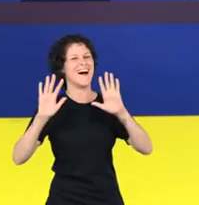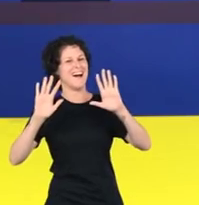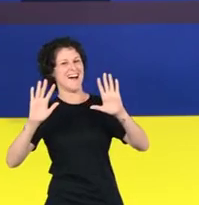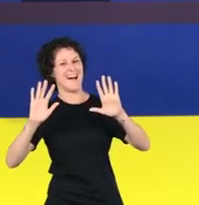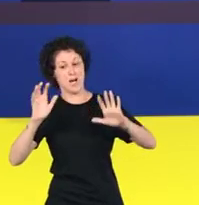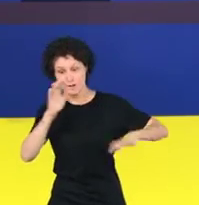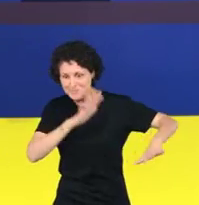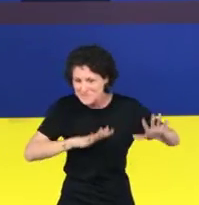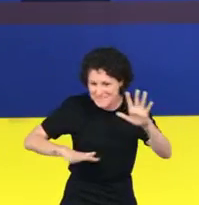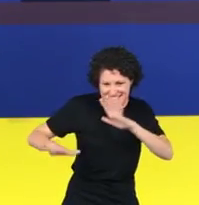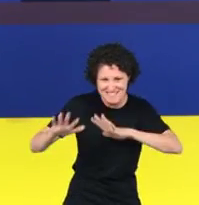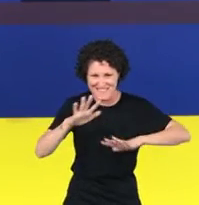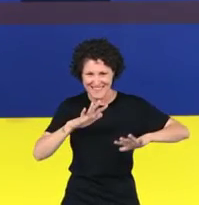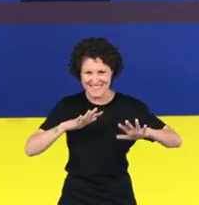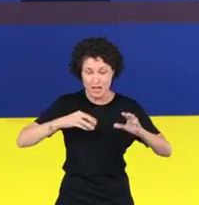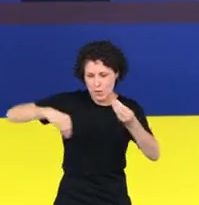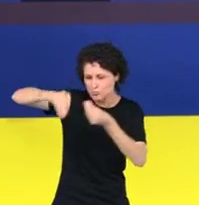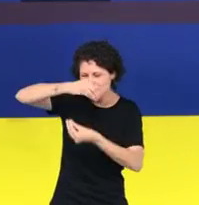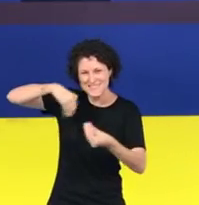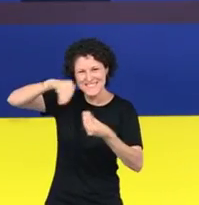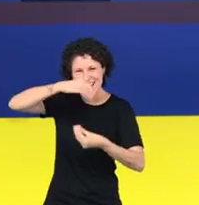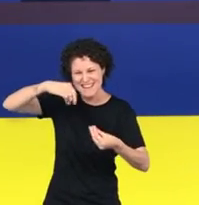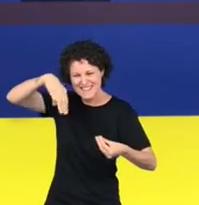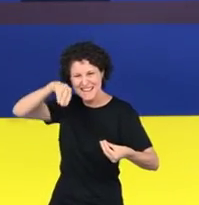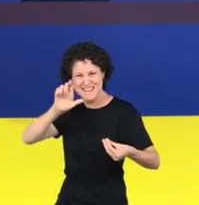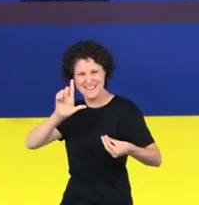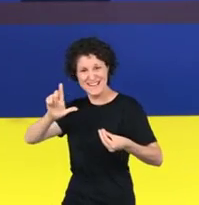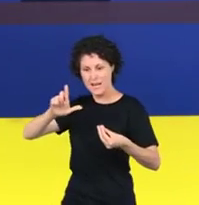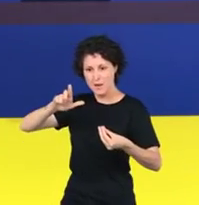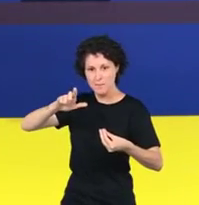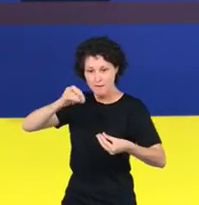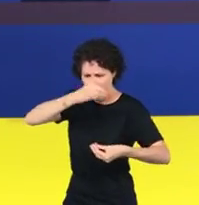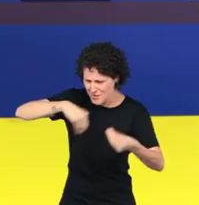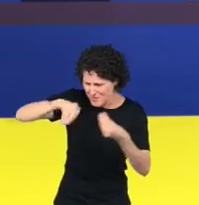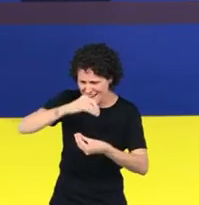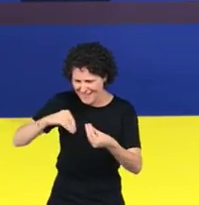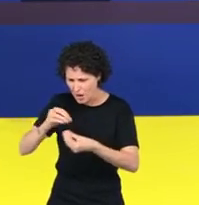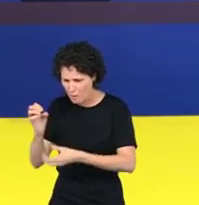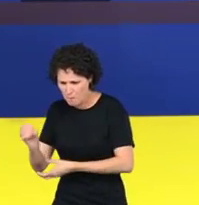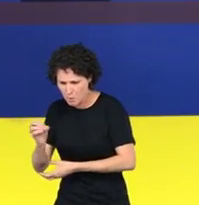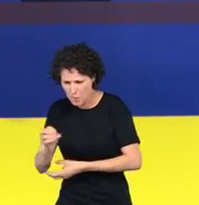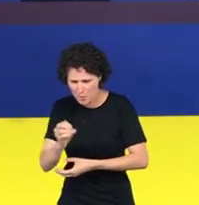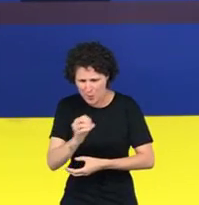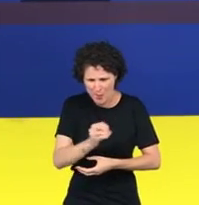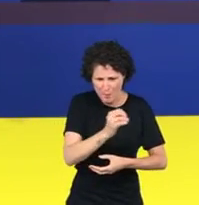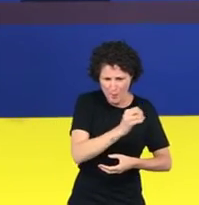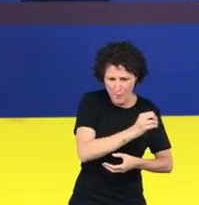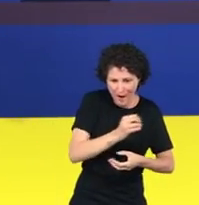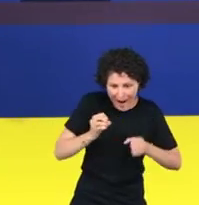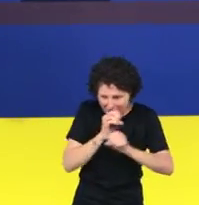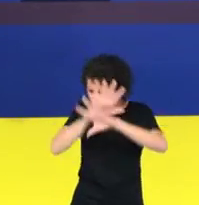nas minhas palavras mágicas. Misturebas, misturinhas e mililitros ou